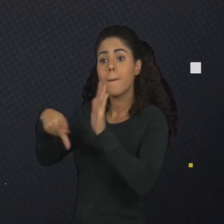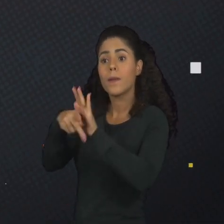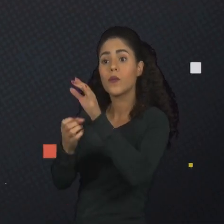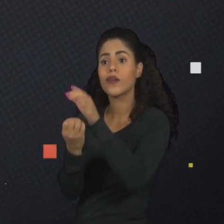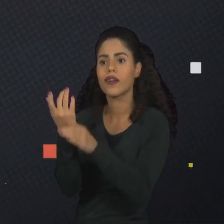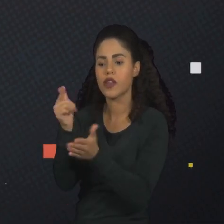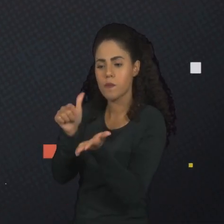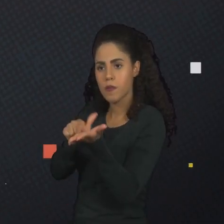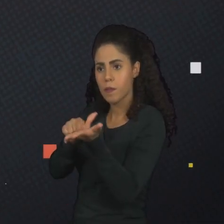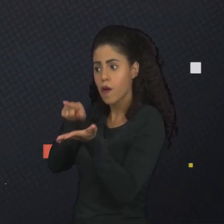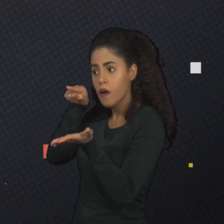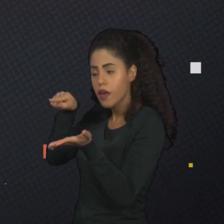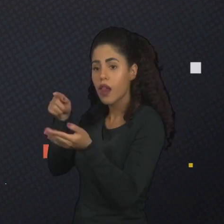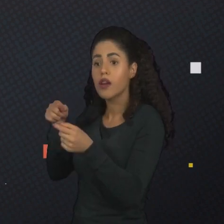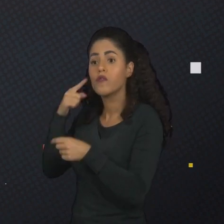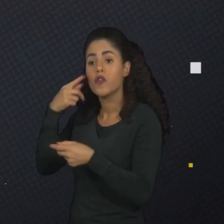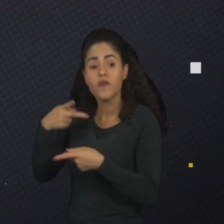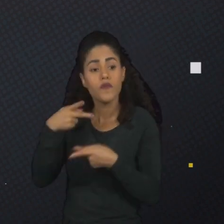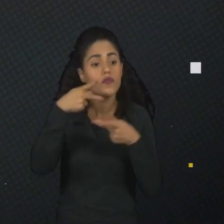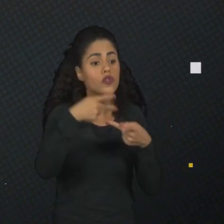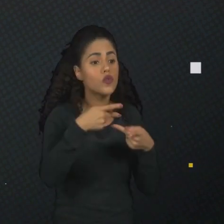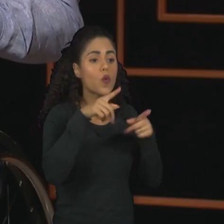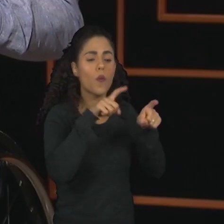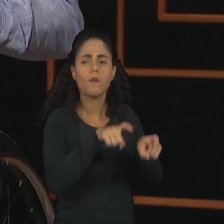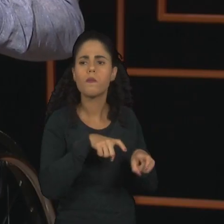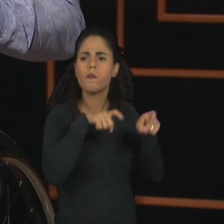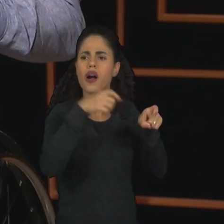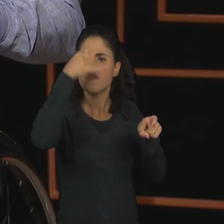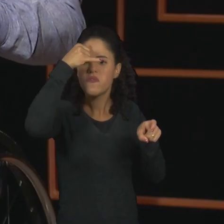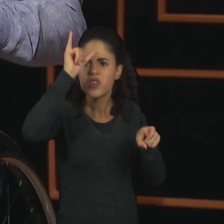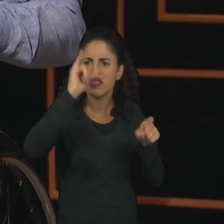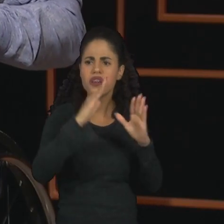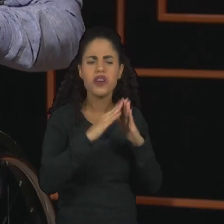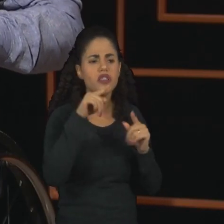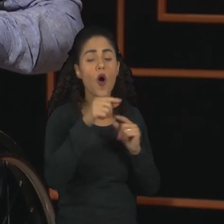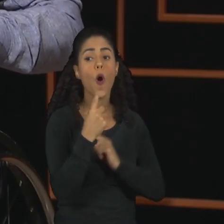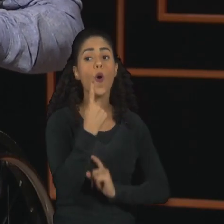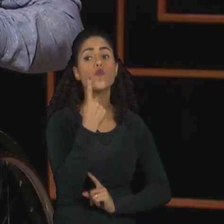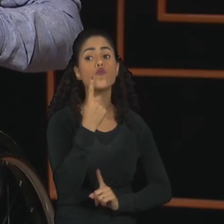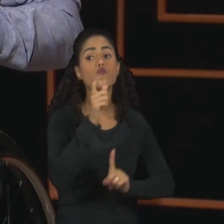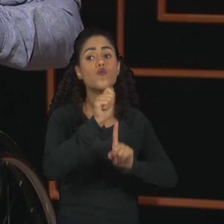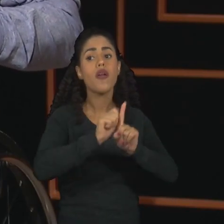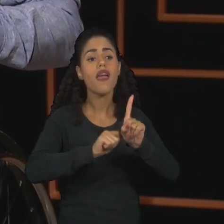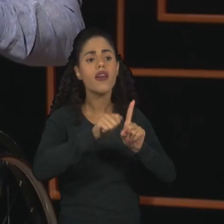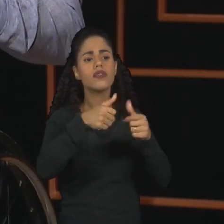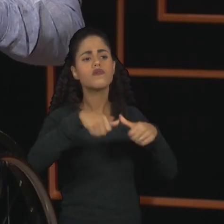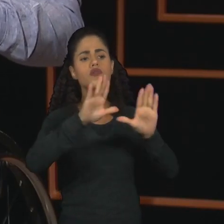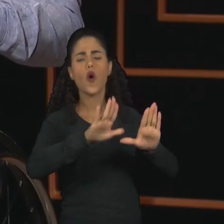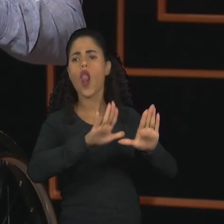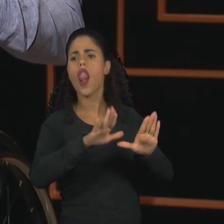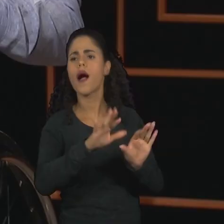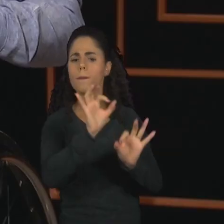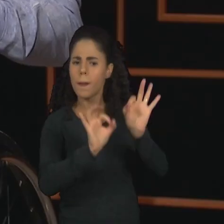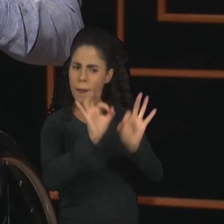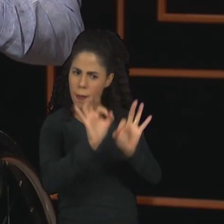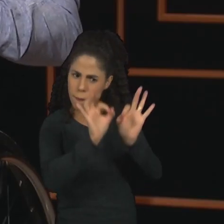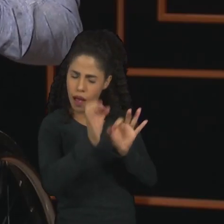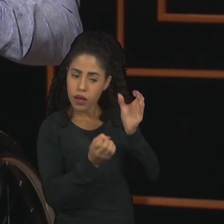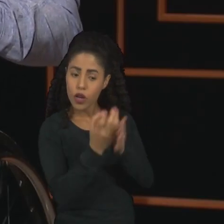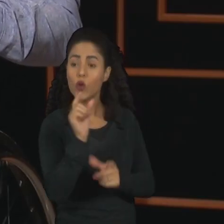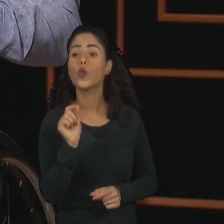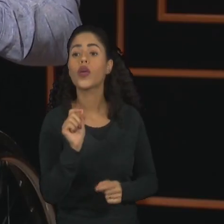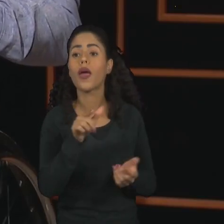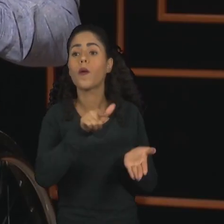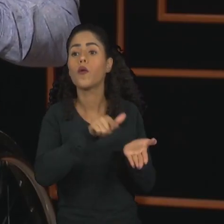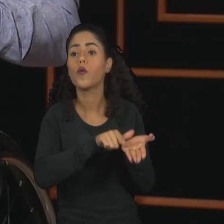foi para uma fazenda de um amigo e ela ficou lá um mês produzindo o papel